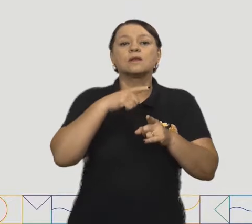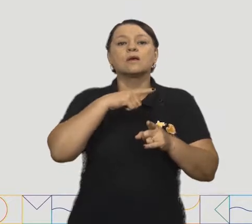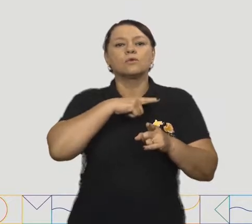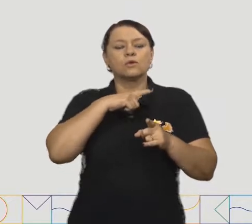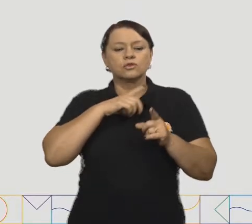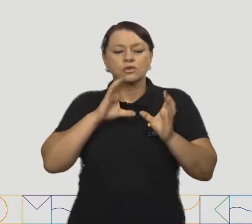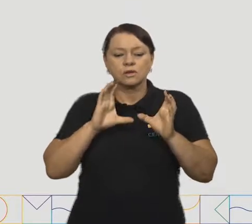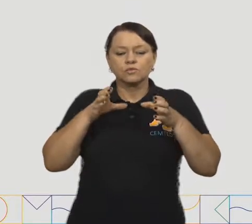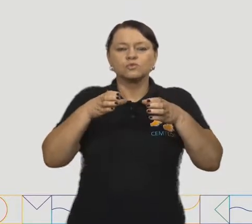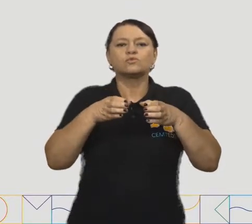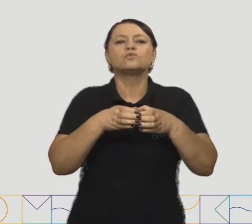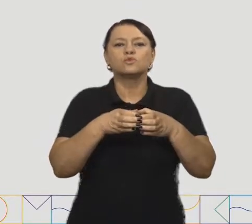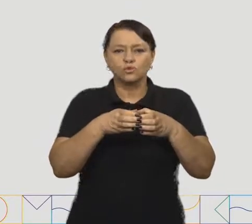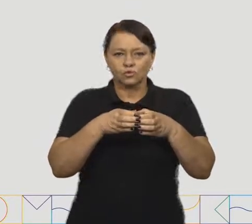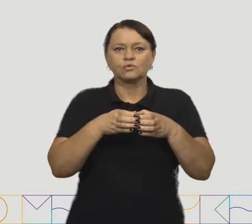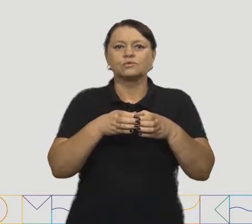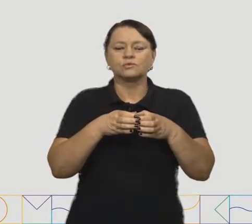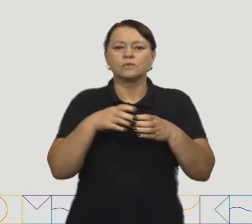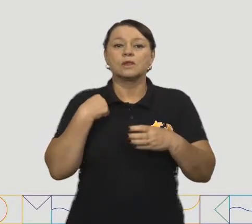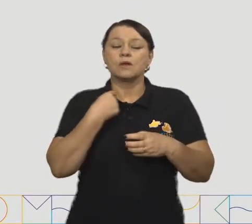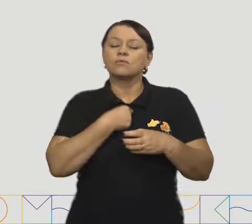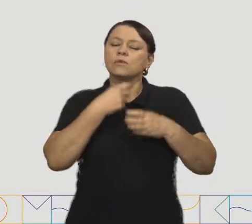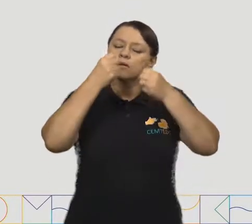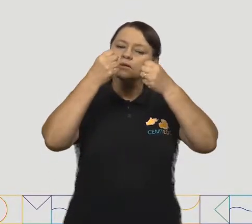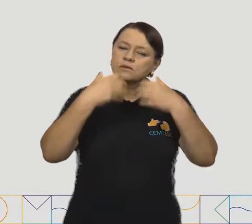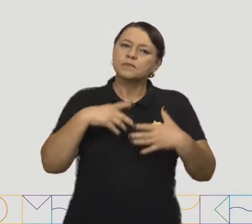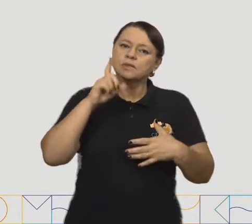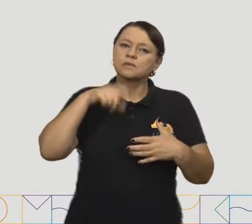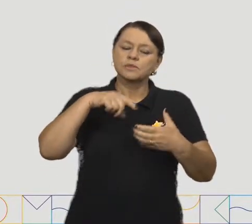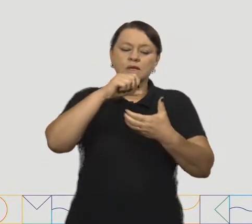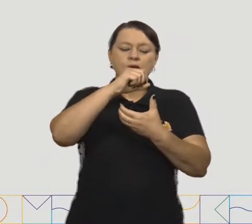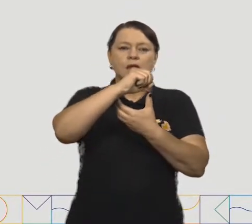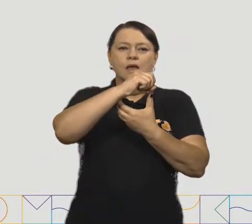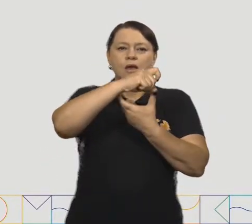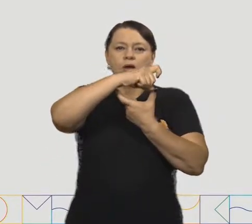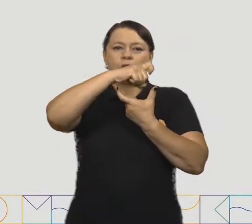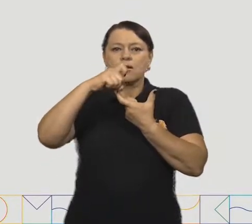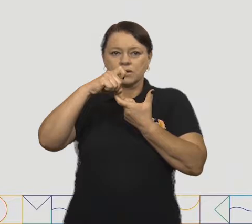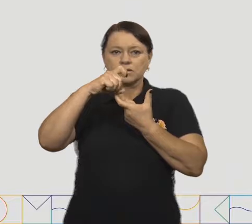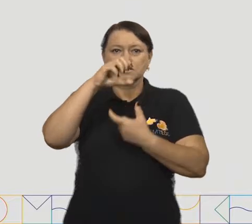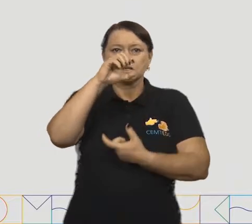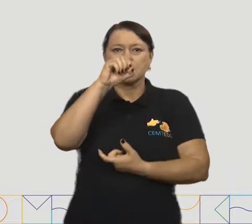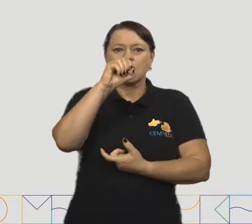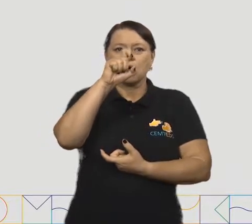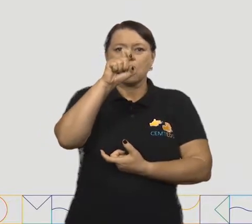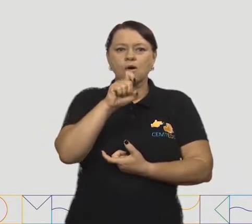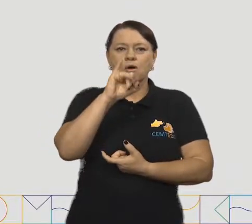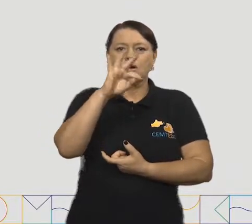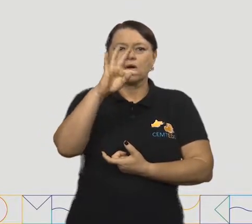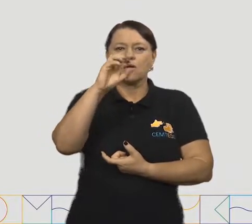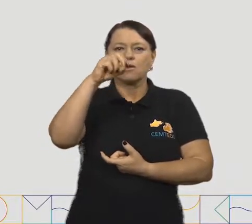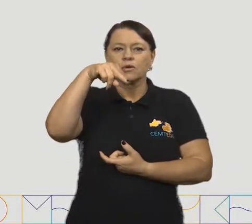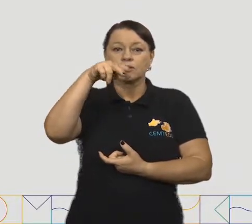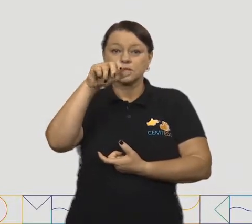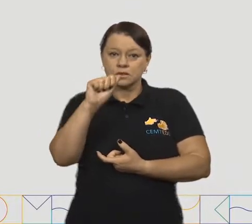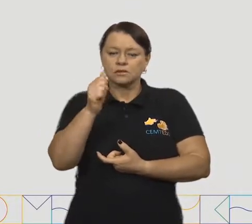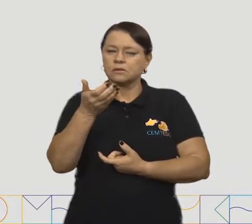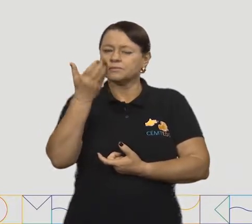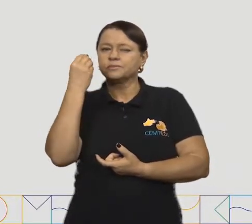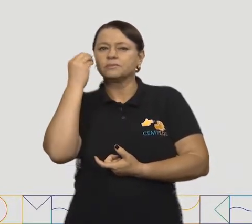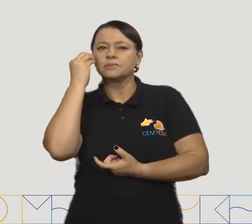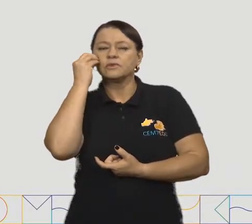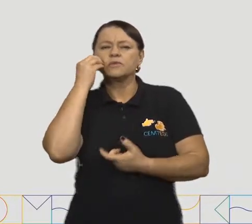sa-bi-a. A sílaba tônica desta palavra é a última, é o a. E é esta palavra,